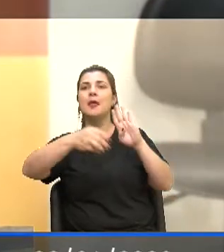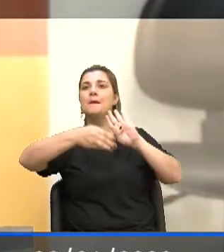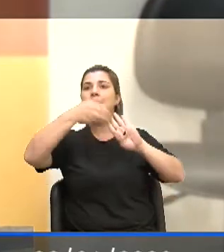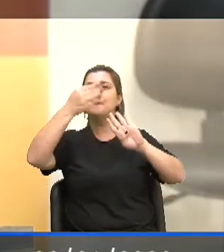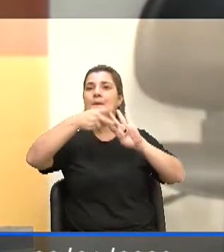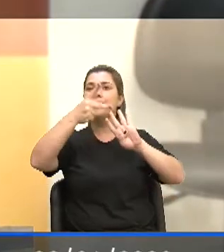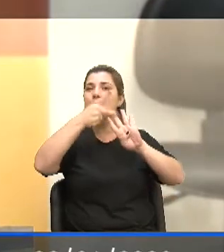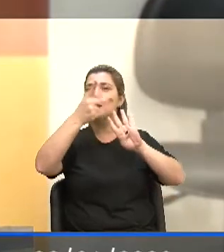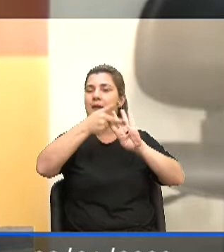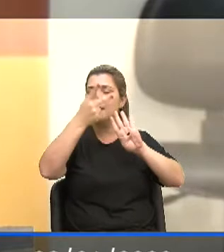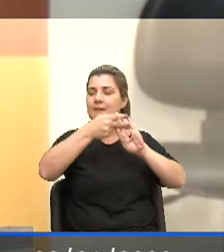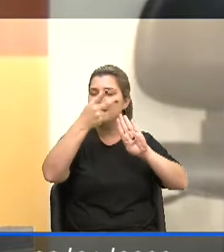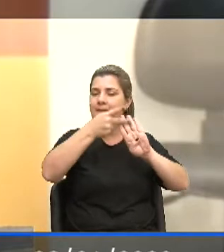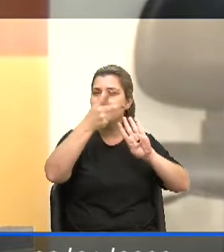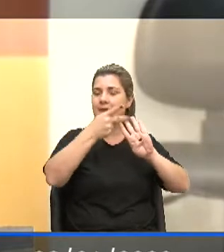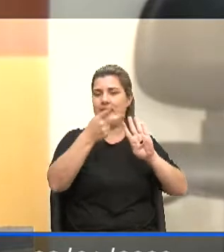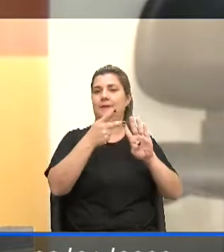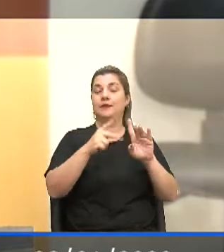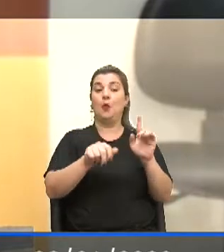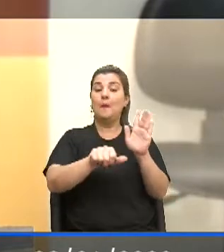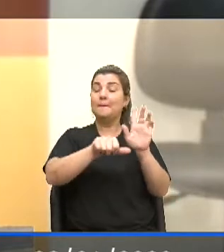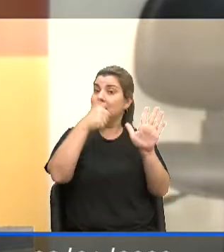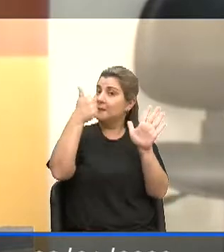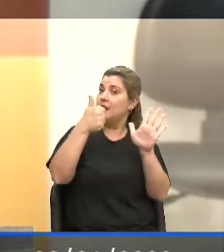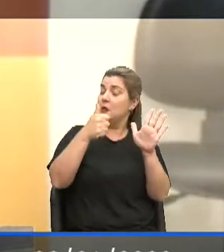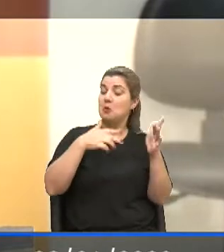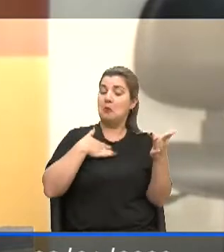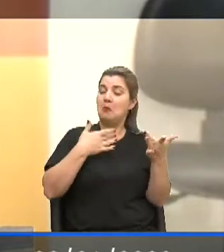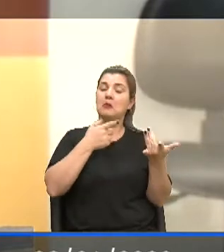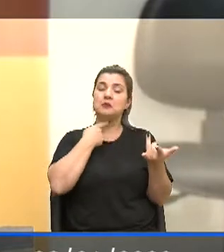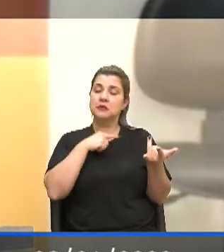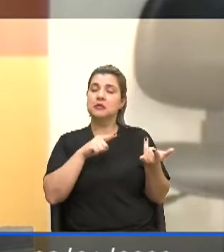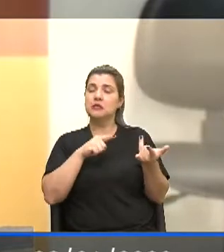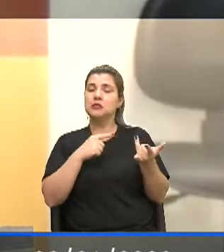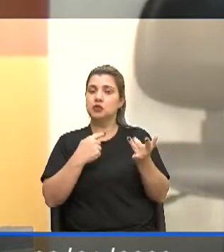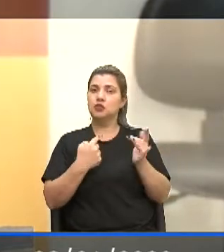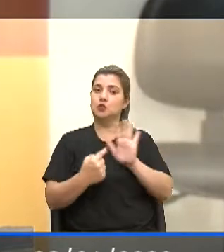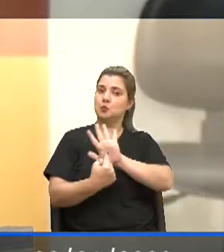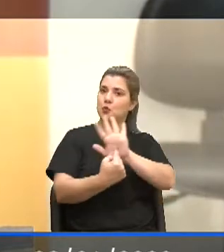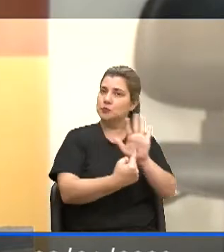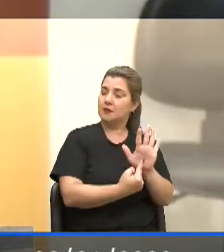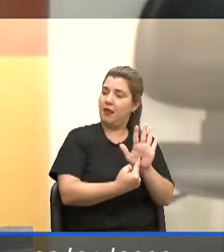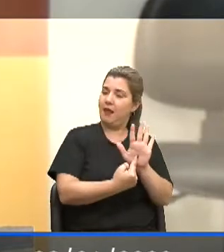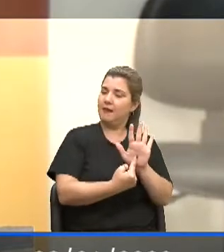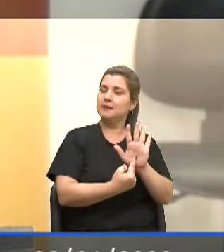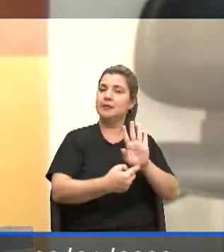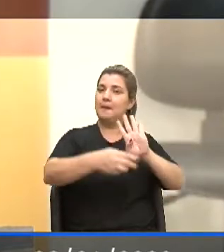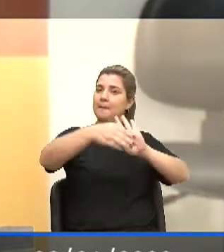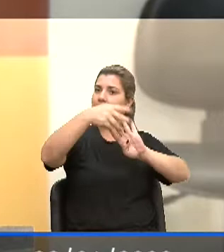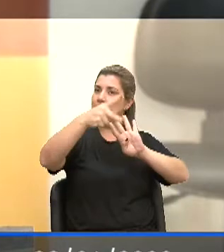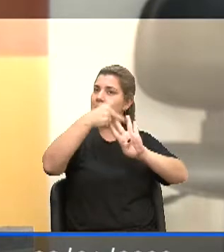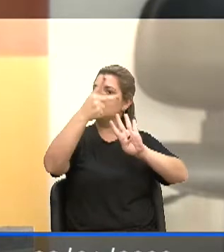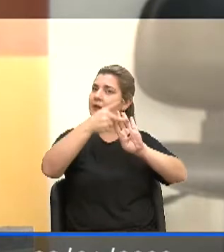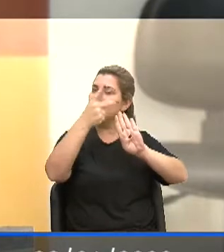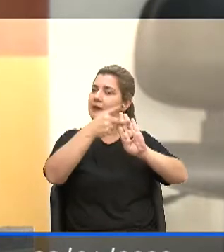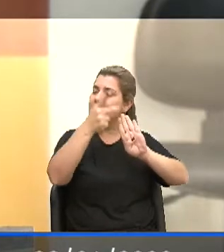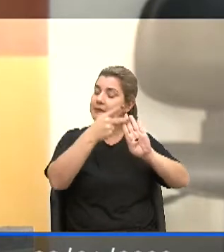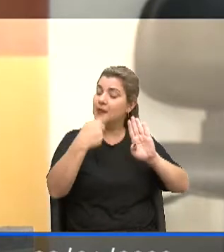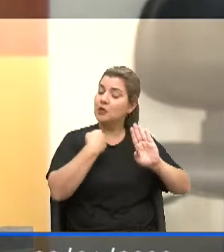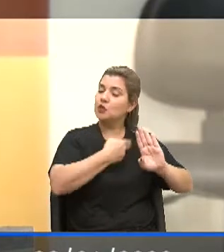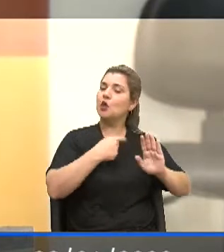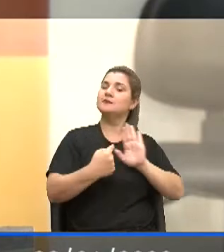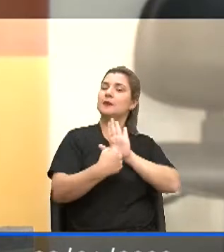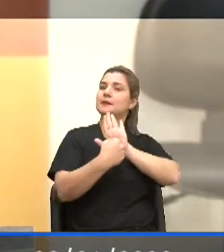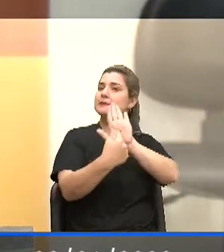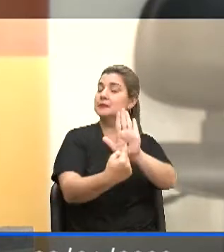de dizer é que a minuta da portaria que nós estamos aqui apresentando, que ainda não